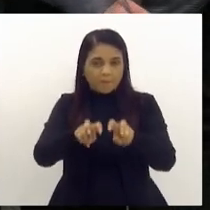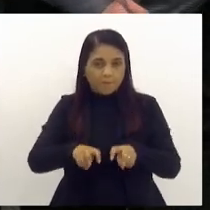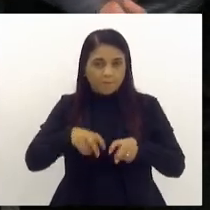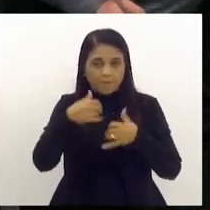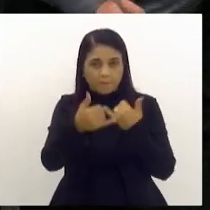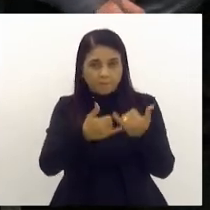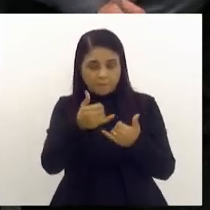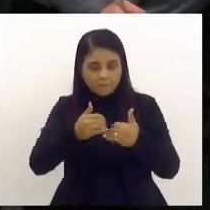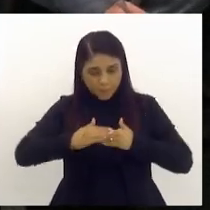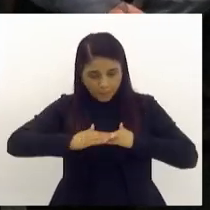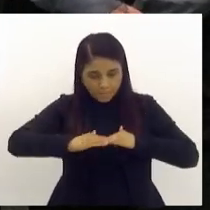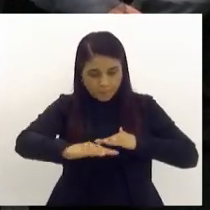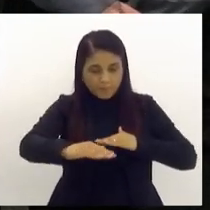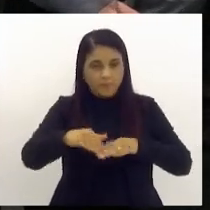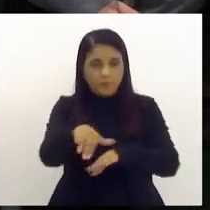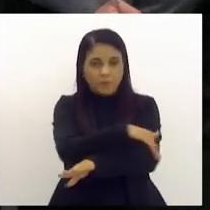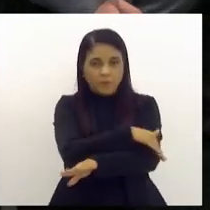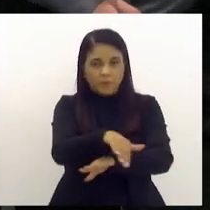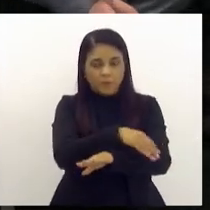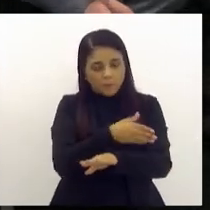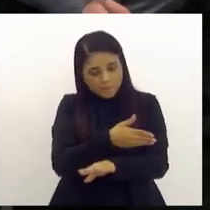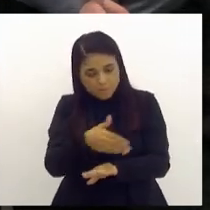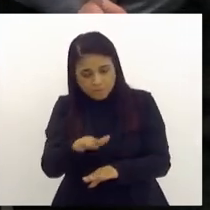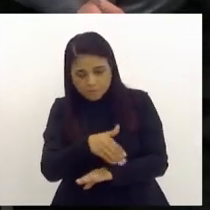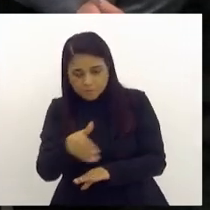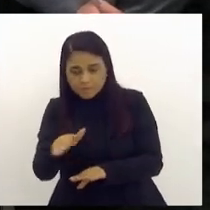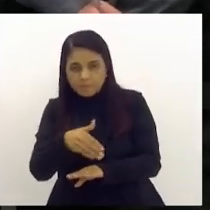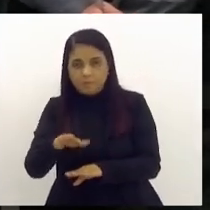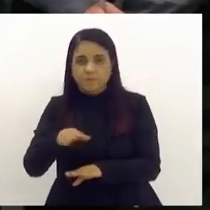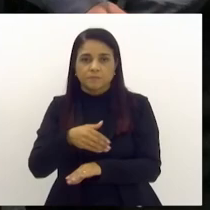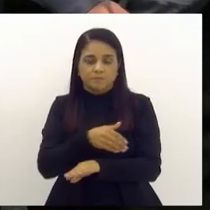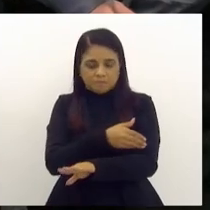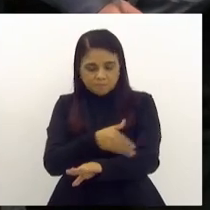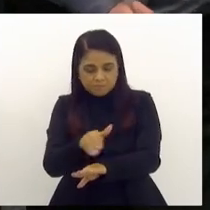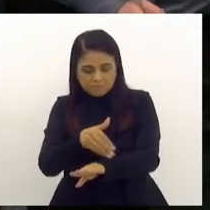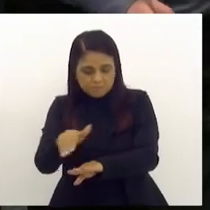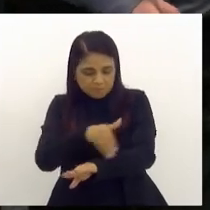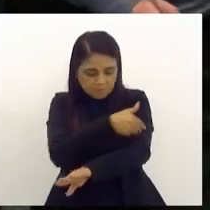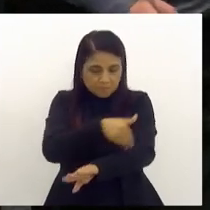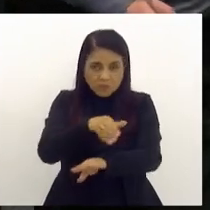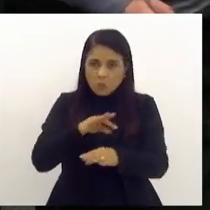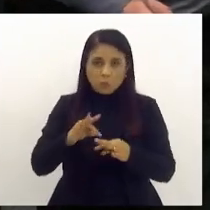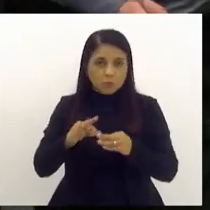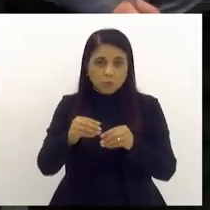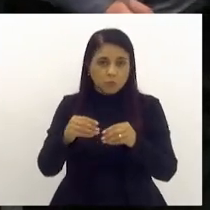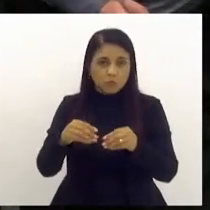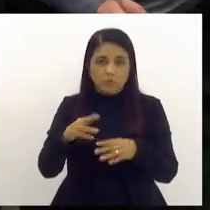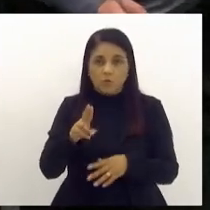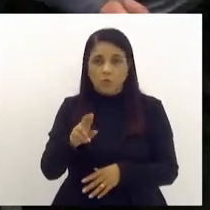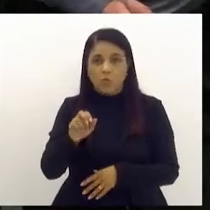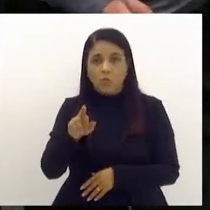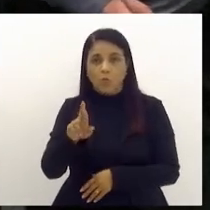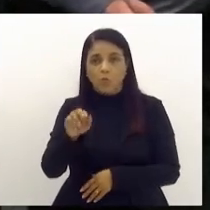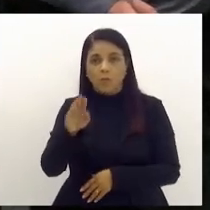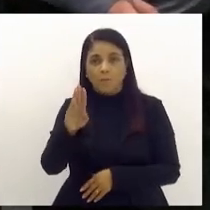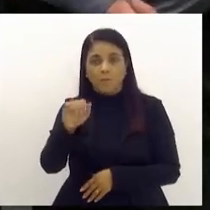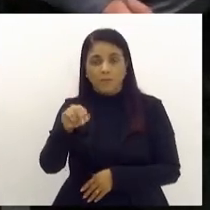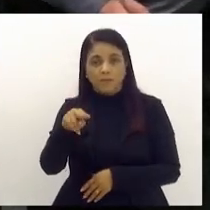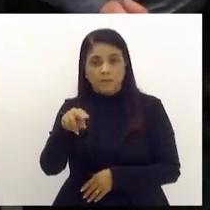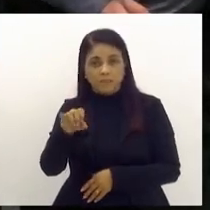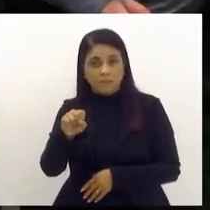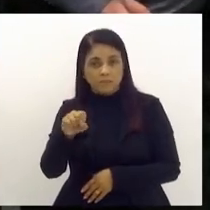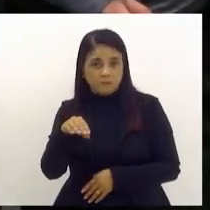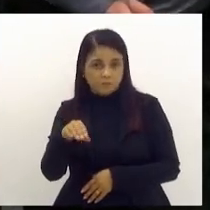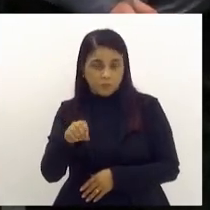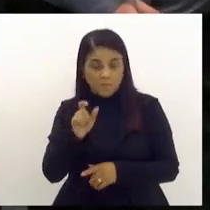rua, pintar meio-fio. O que o senhor quiser é urbanismo. E essa